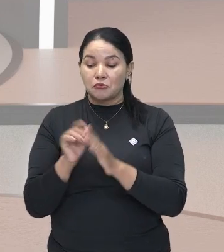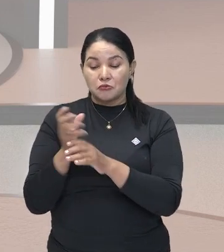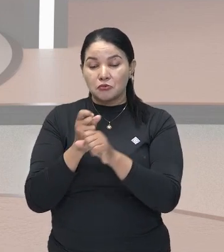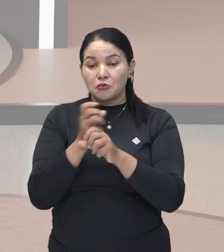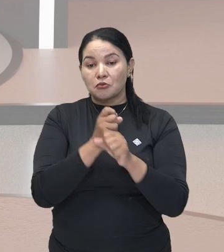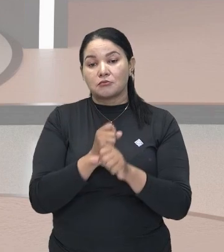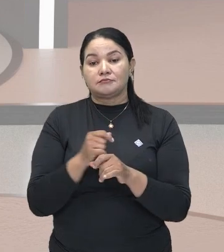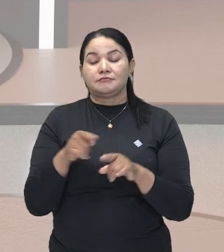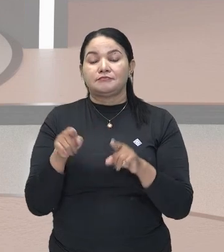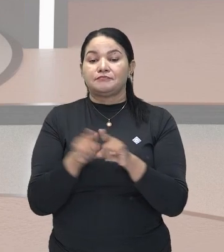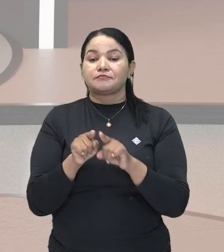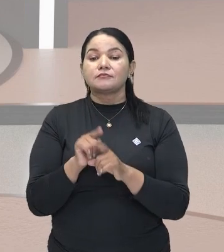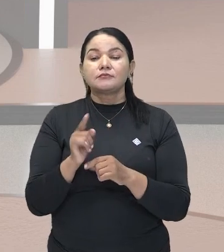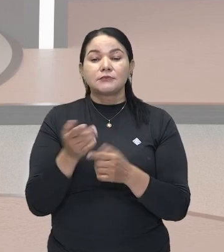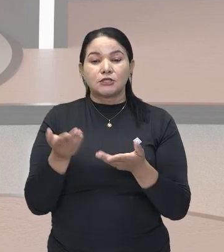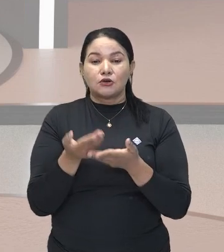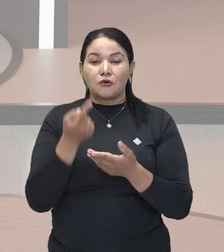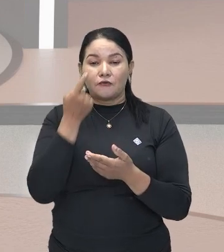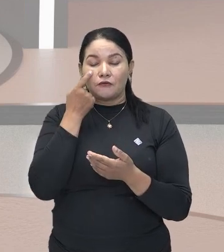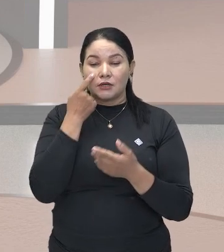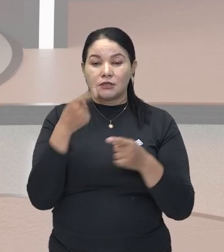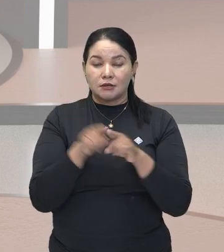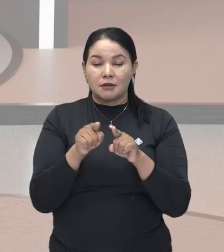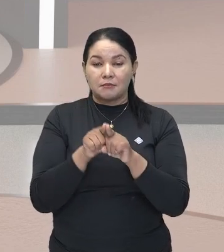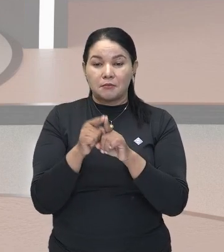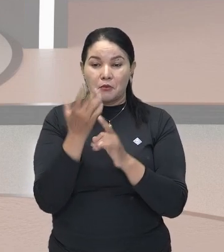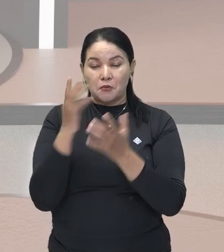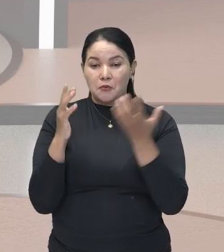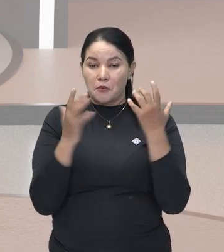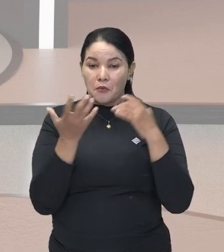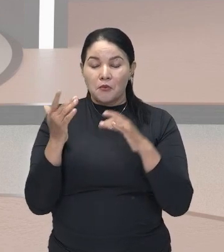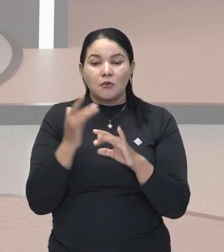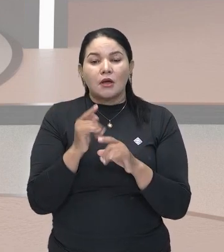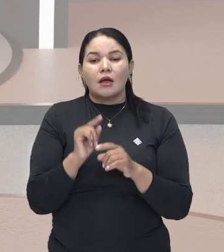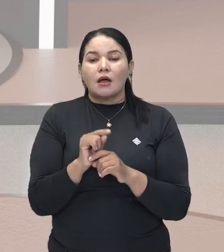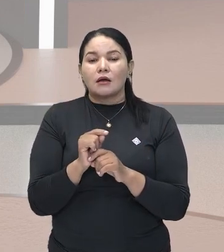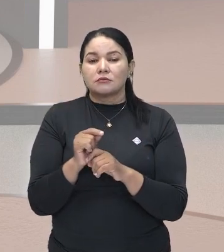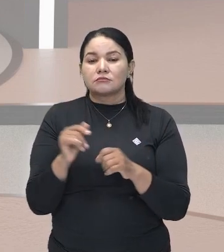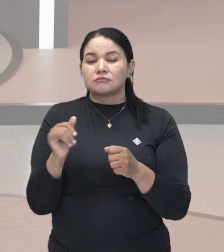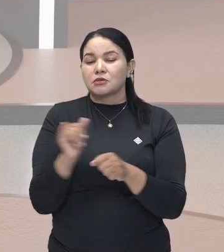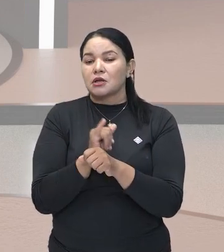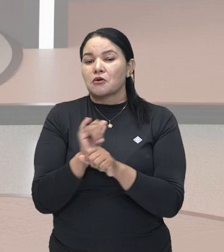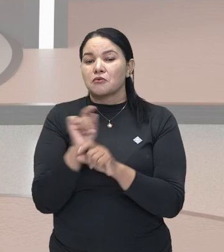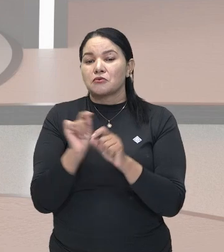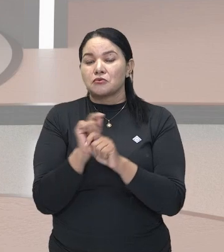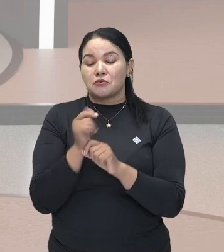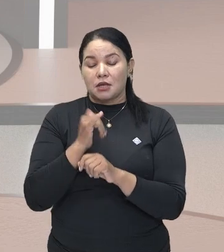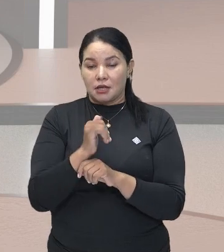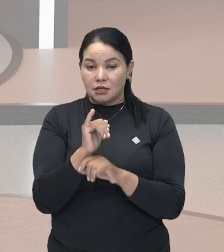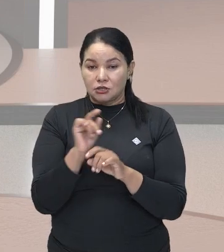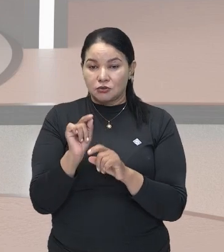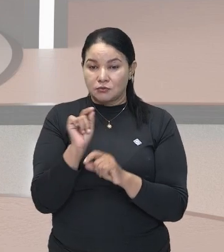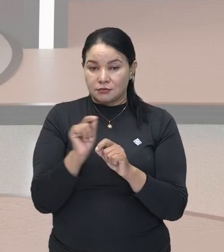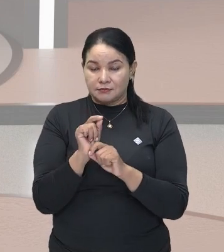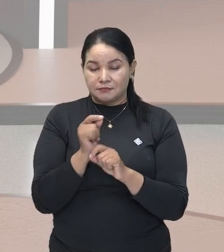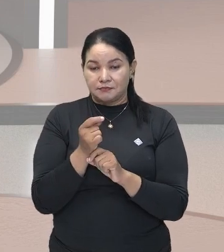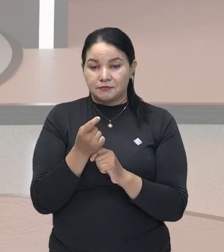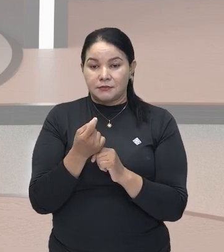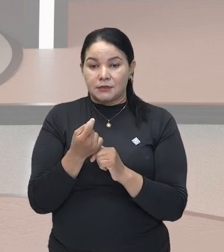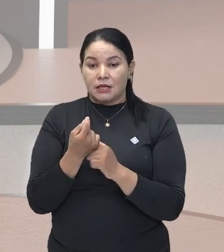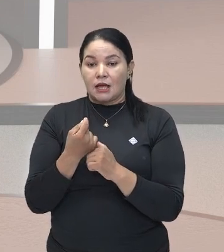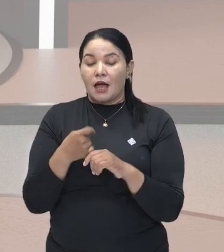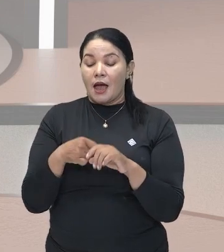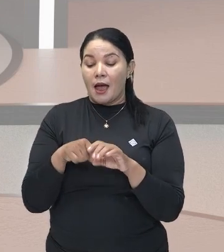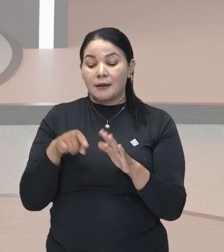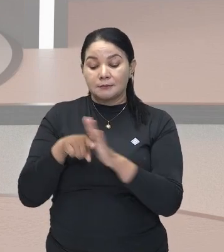ali algumas questões ambientais, tá? Com esses recursos energéticos, principalmente com a exploração do xisto,